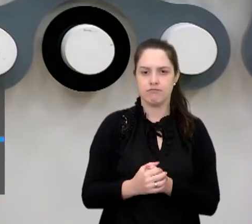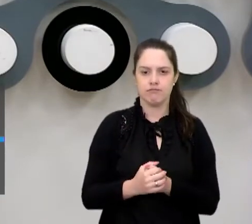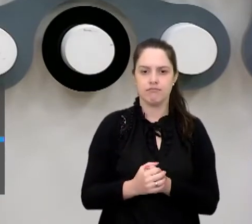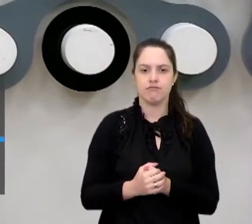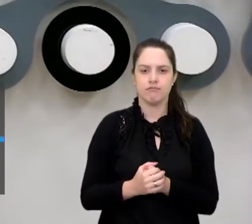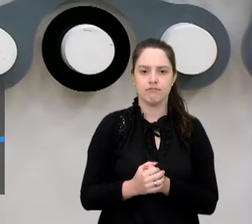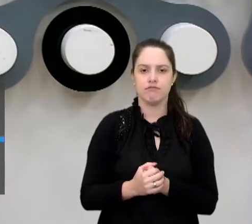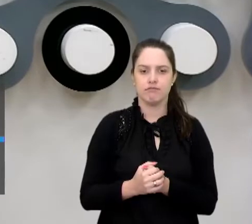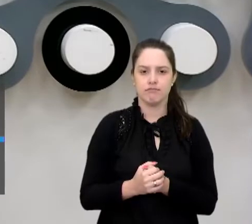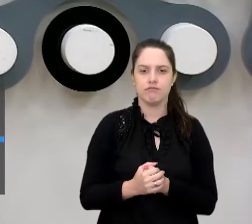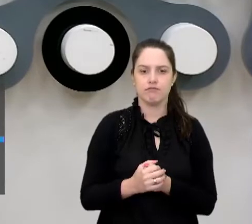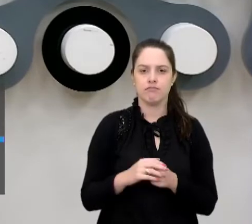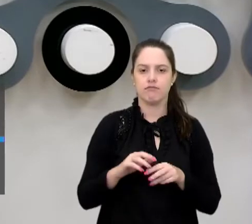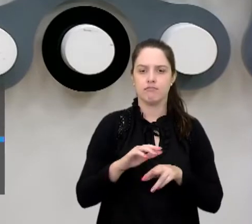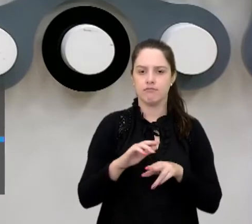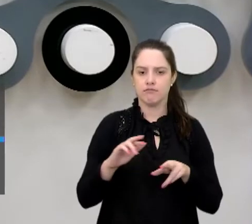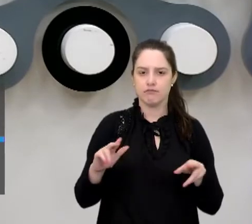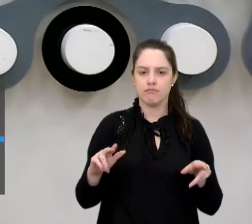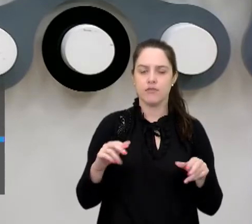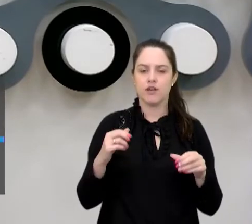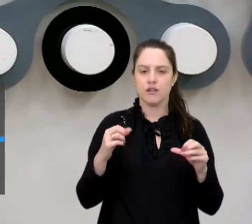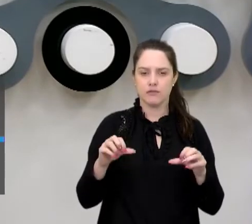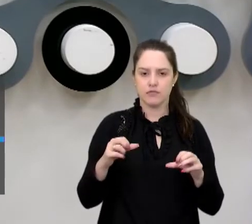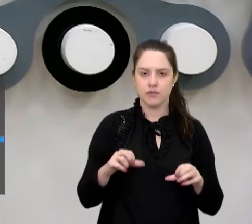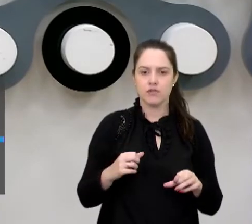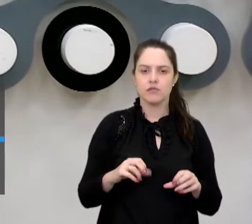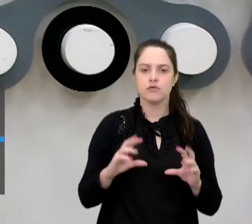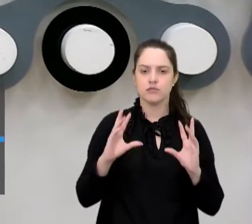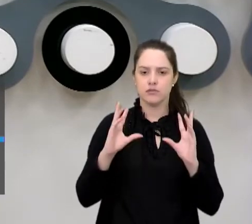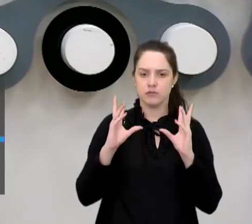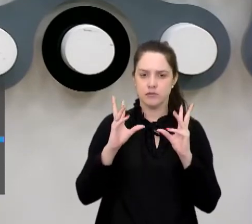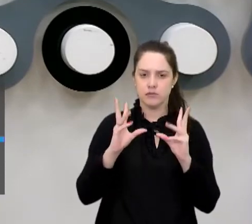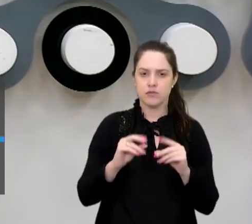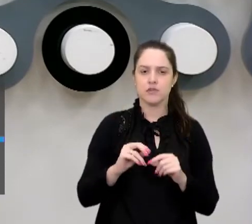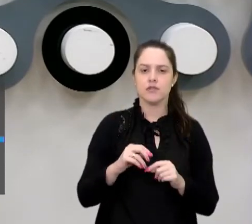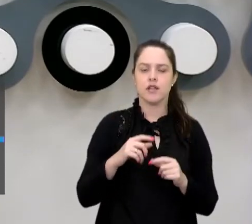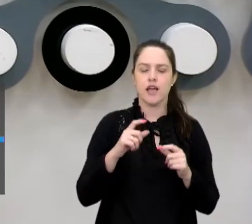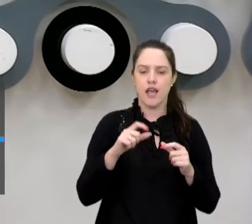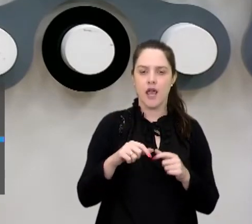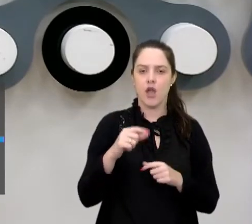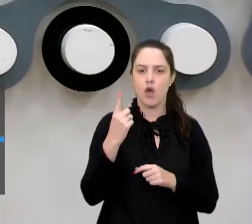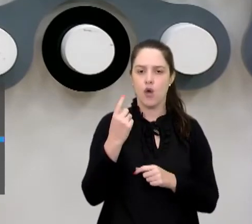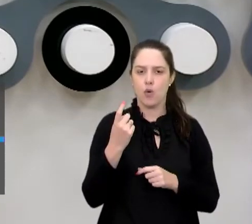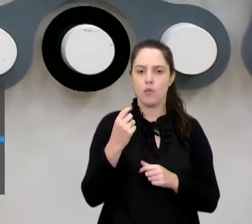errado, a gente dividiu errado, e agora precisamos do mato de novo, que é uma das coisas que pode